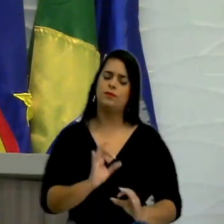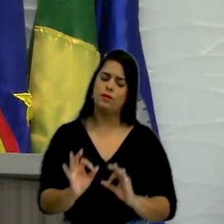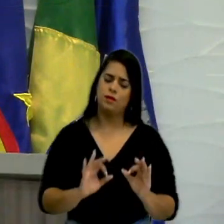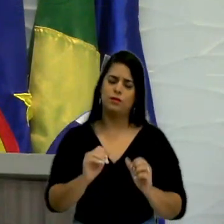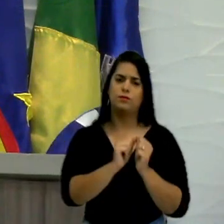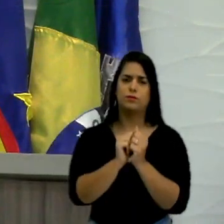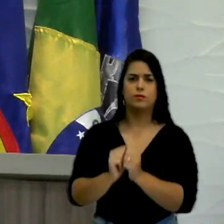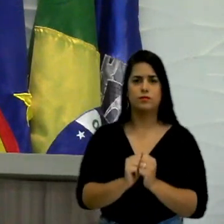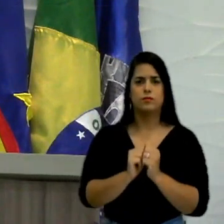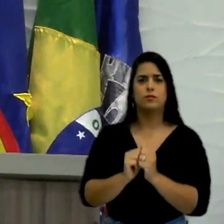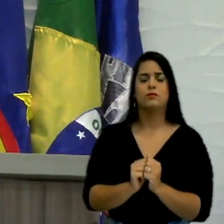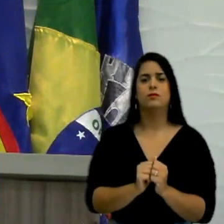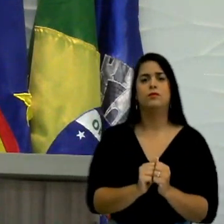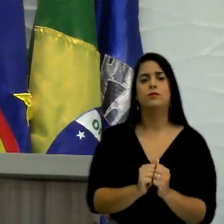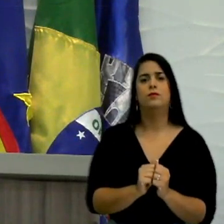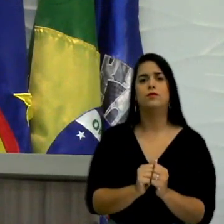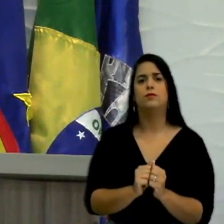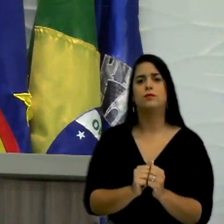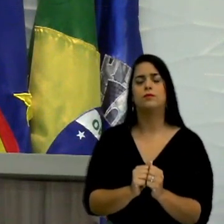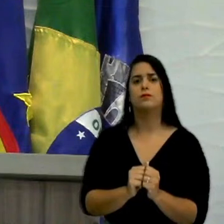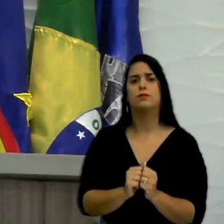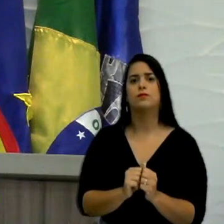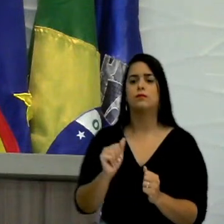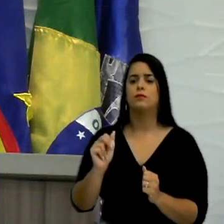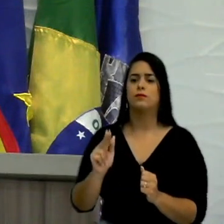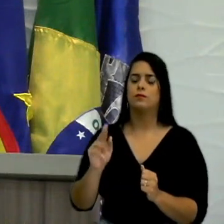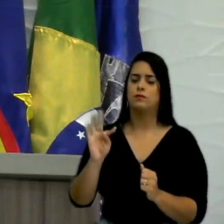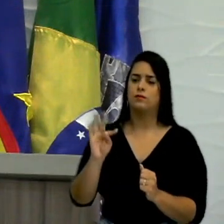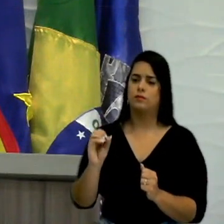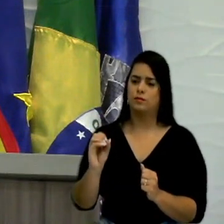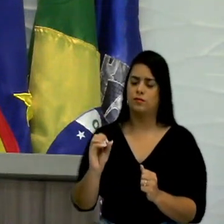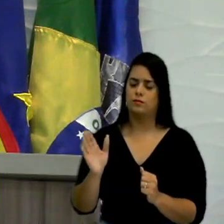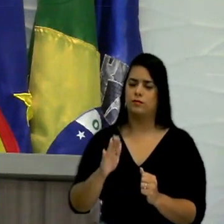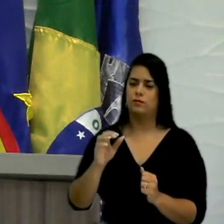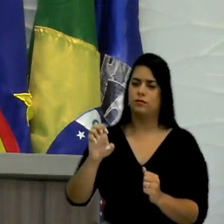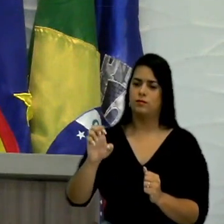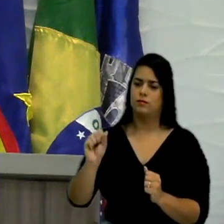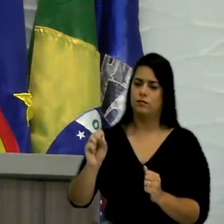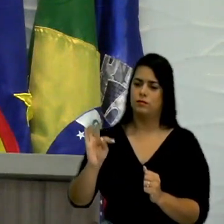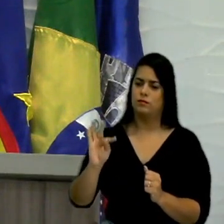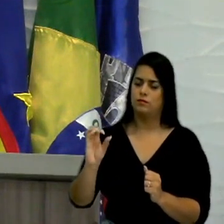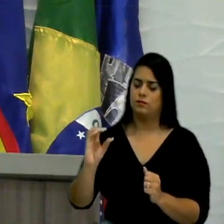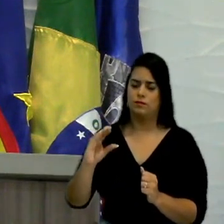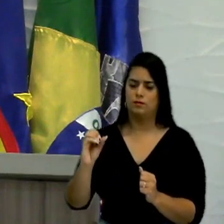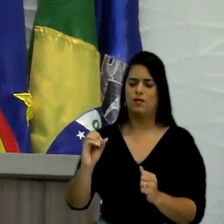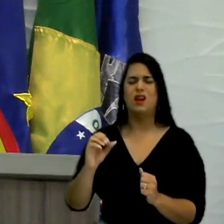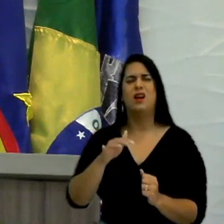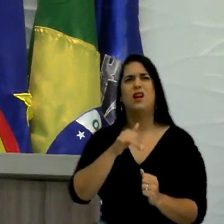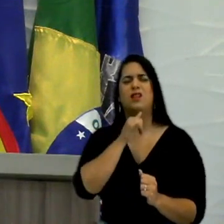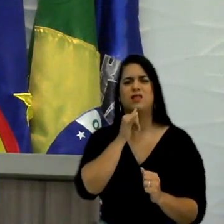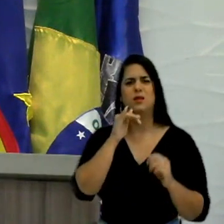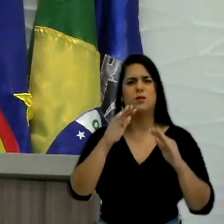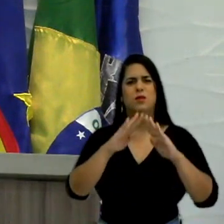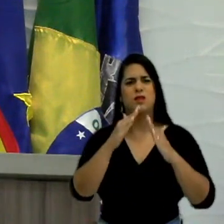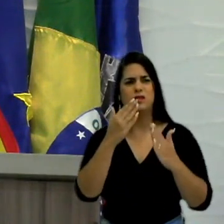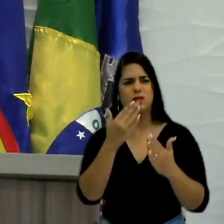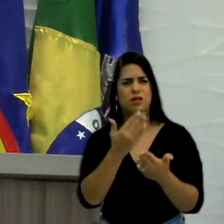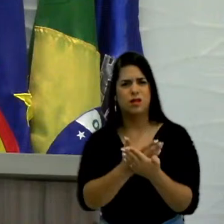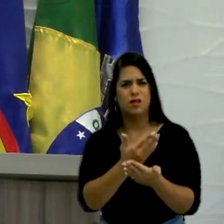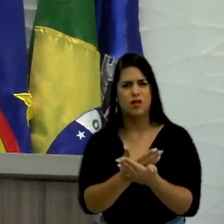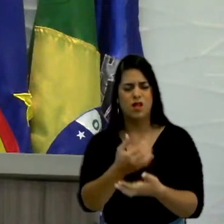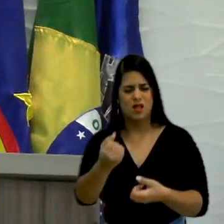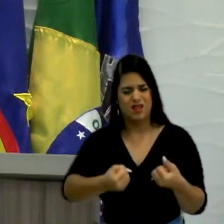junto a autoescola daqui para fazer o credenciamento, que são muitas pessoas de São Bento que